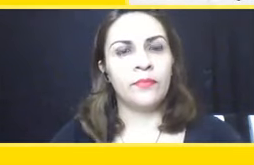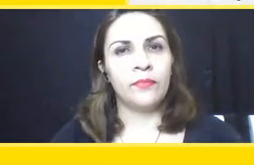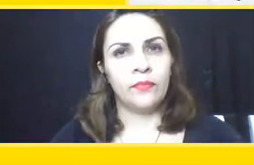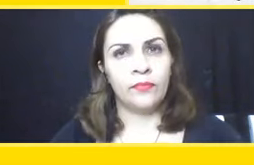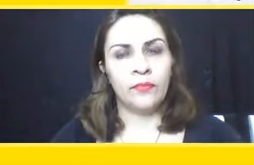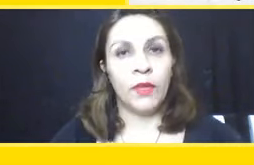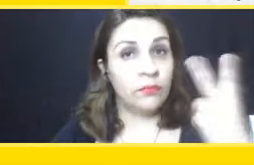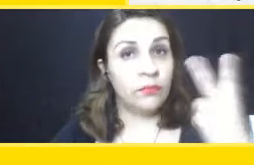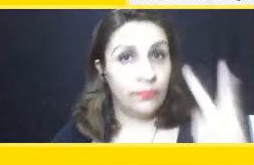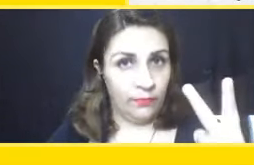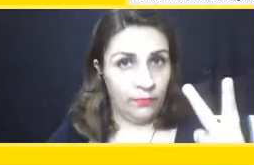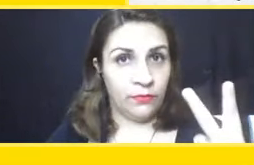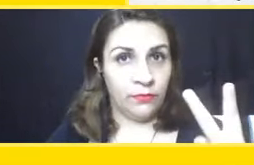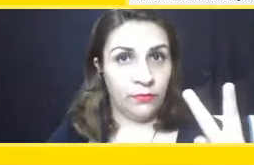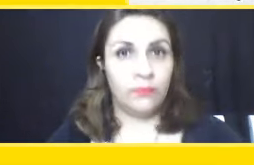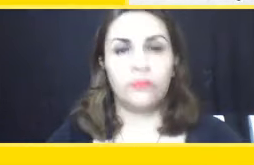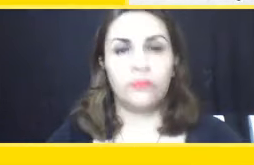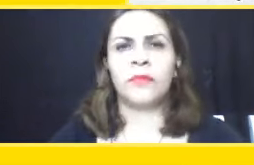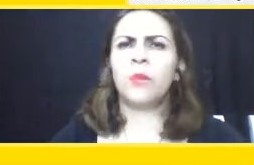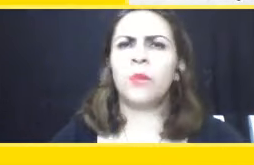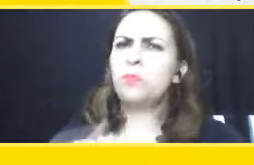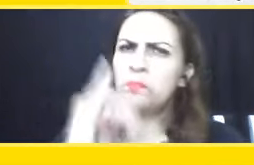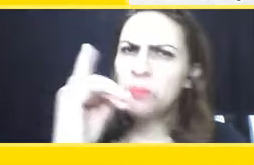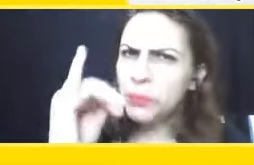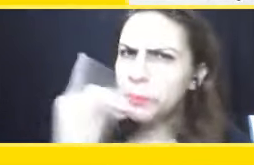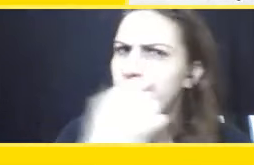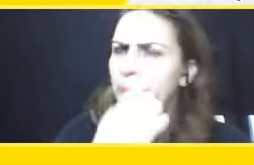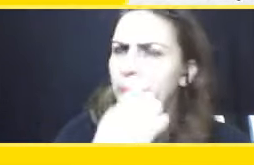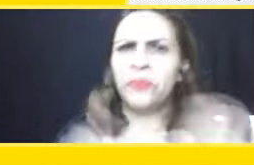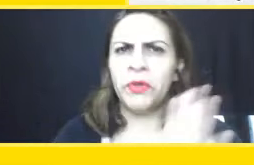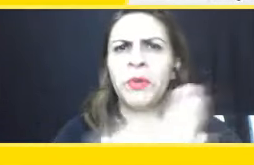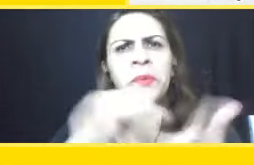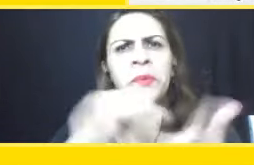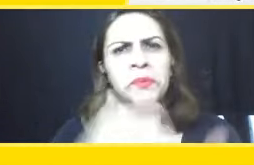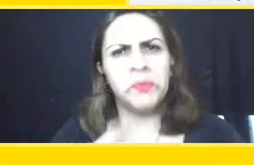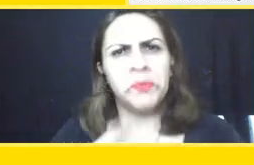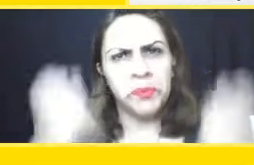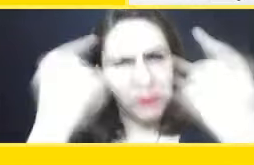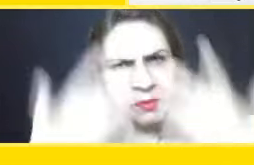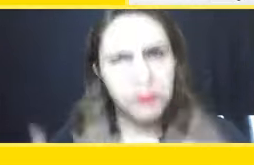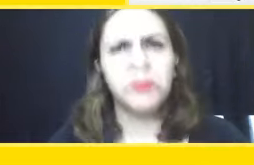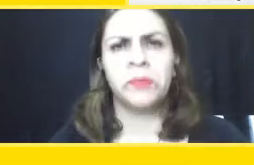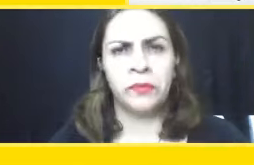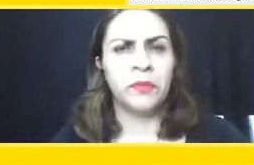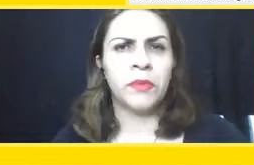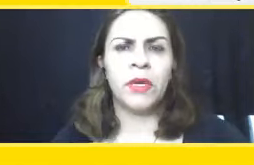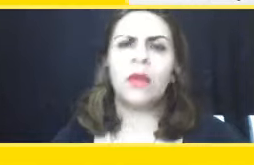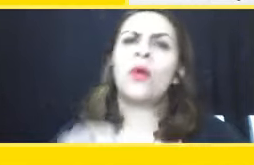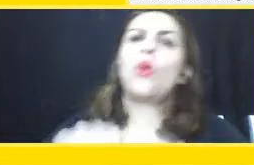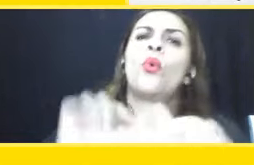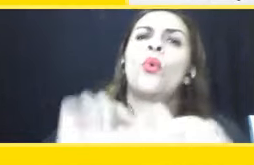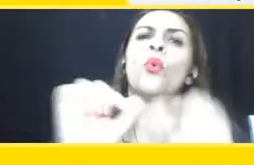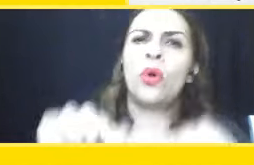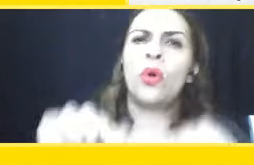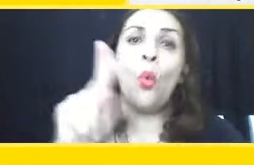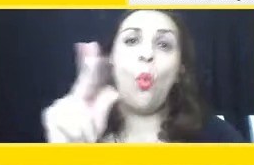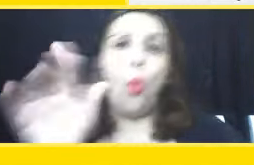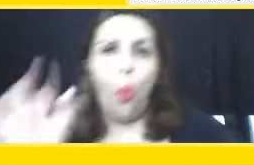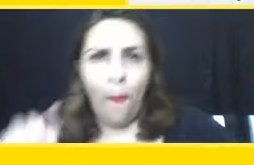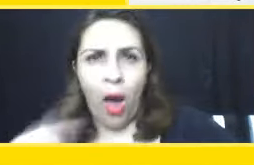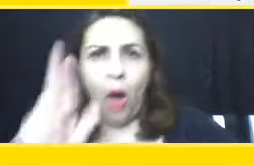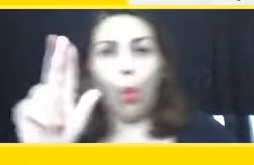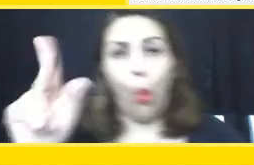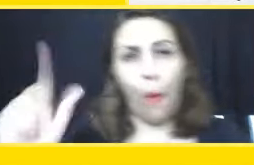Segundo, é importante, aí a própria Secretaria de Saúde está fazendo isso, de transformar talvez a UPA da Ceilândia